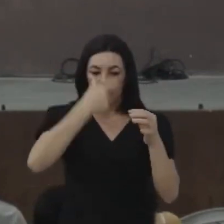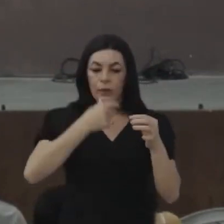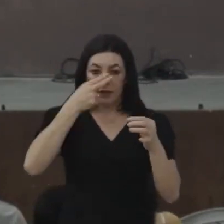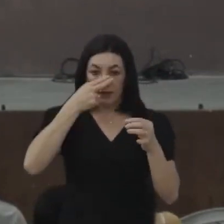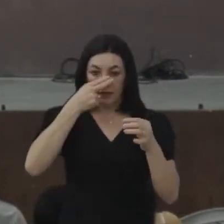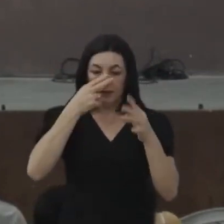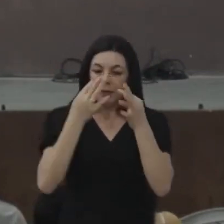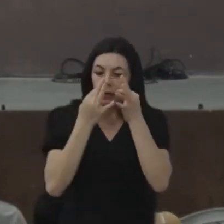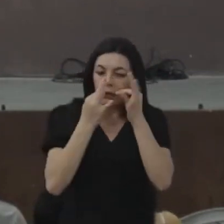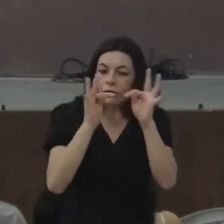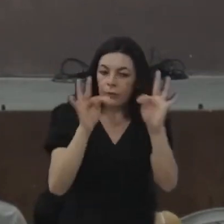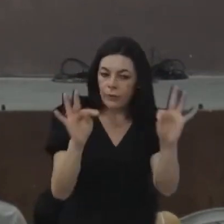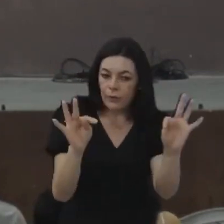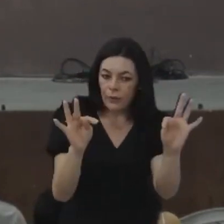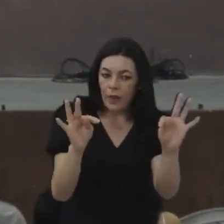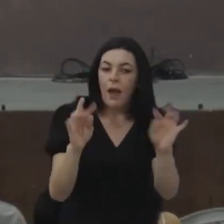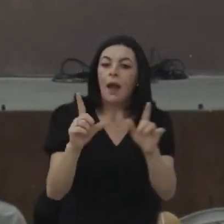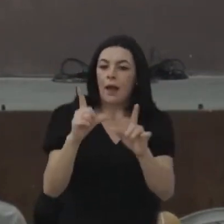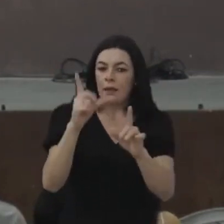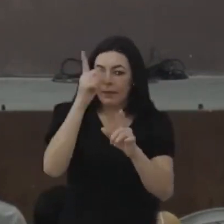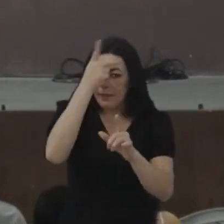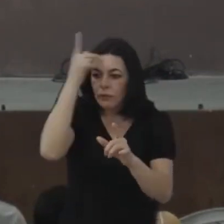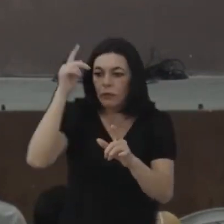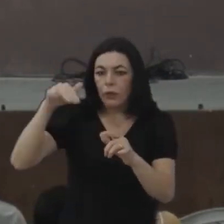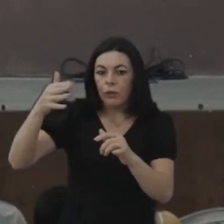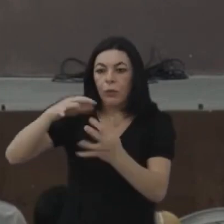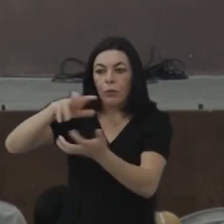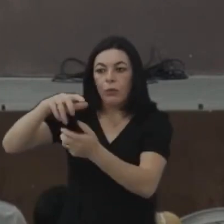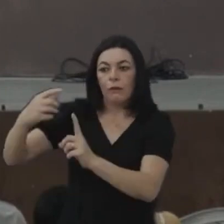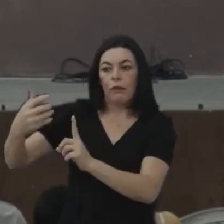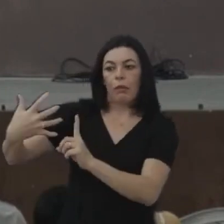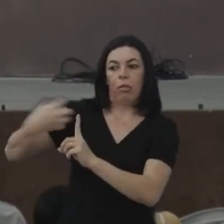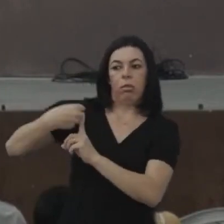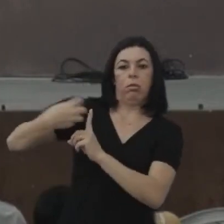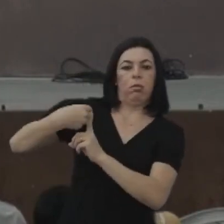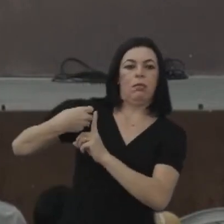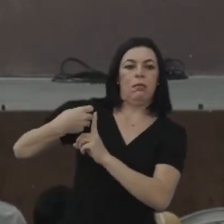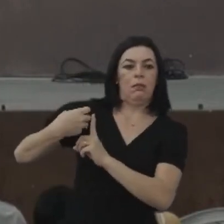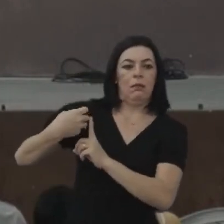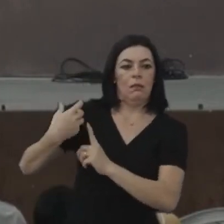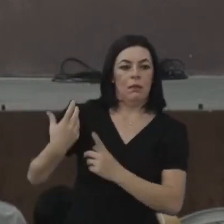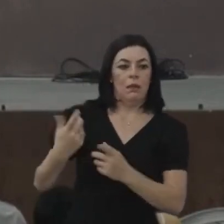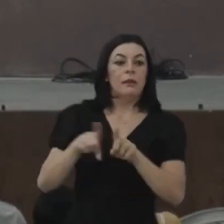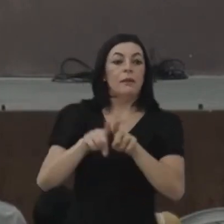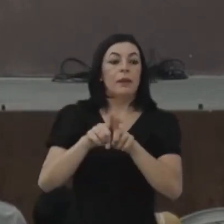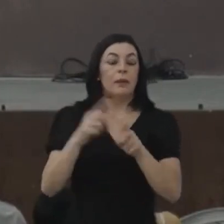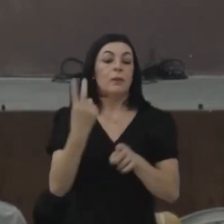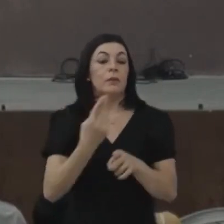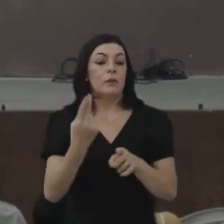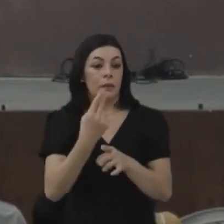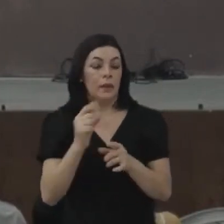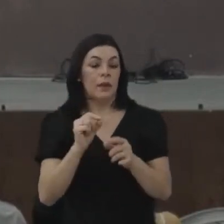traria contra si, ele utiliza a imagem a partir do verso 13 do capítulo 5.